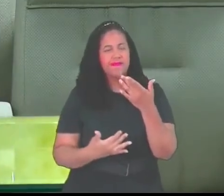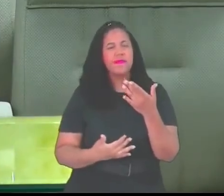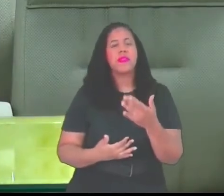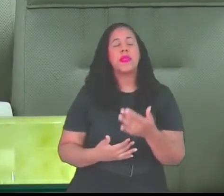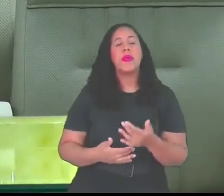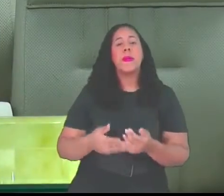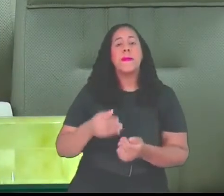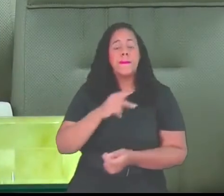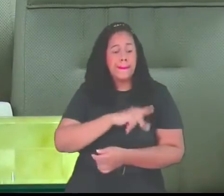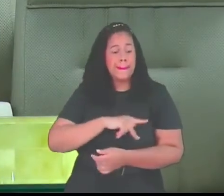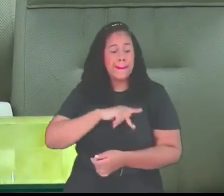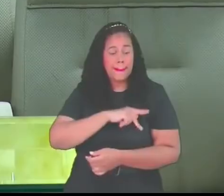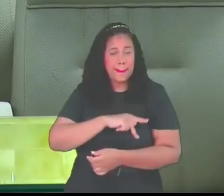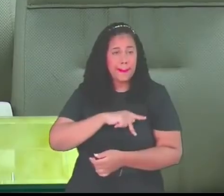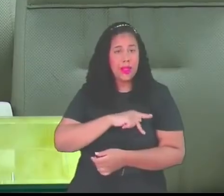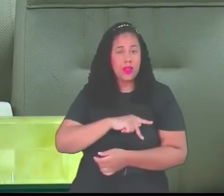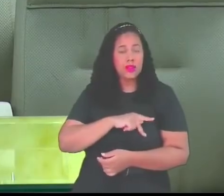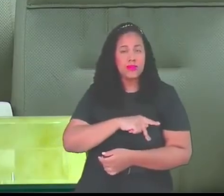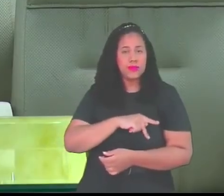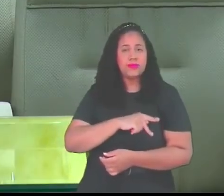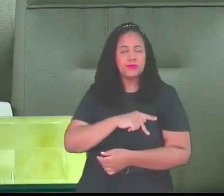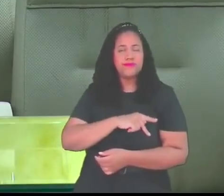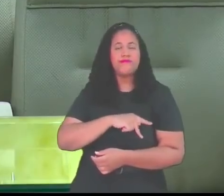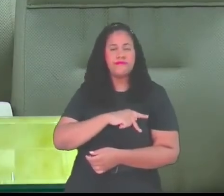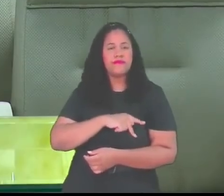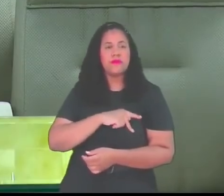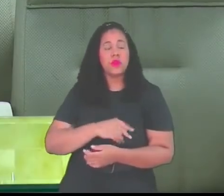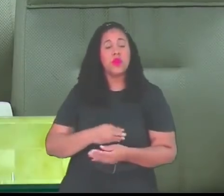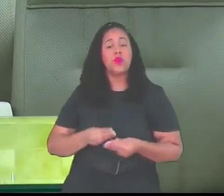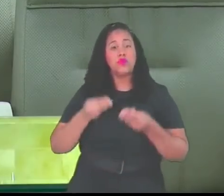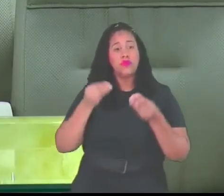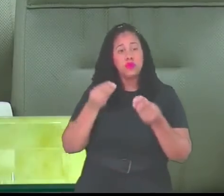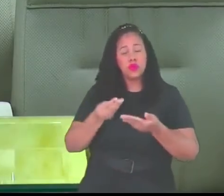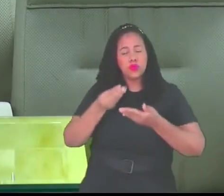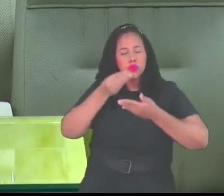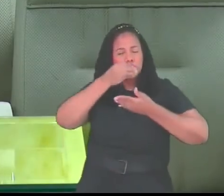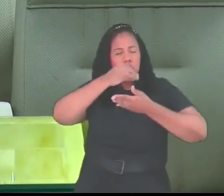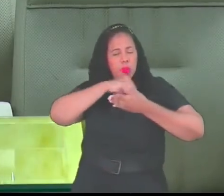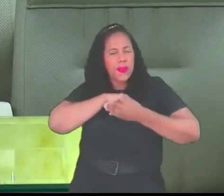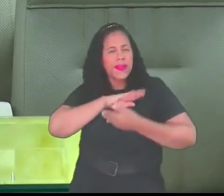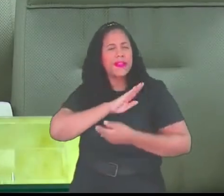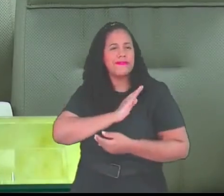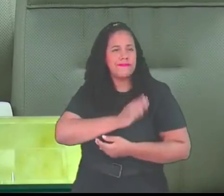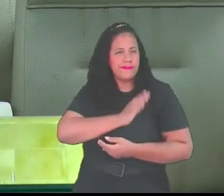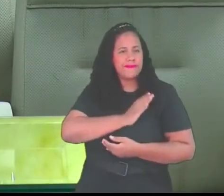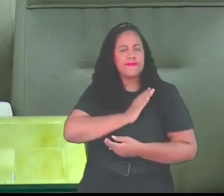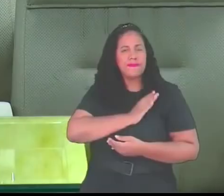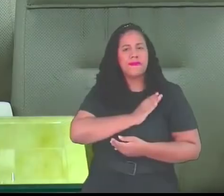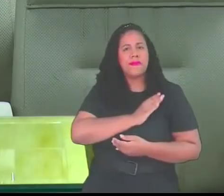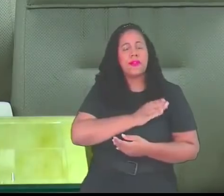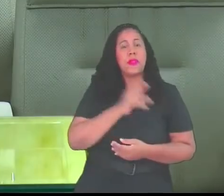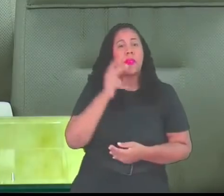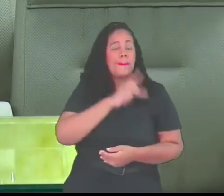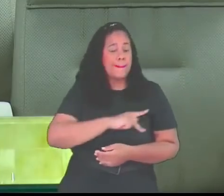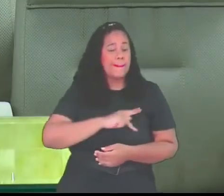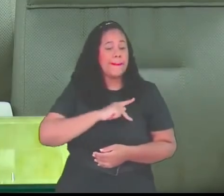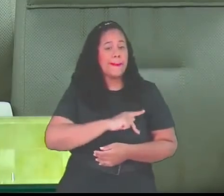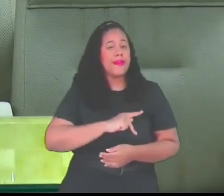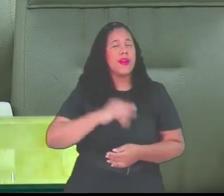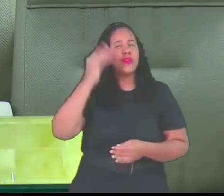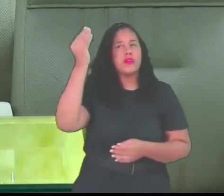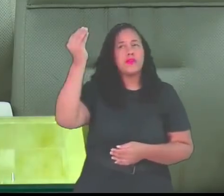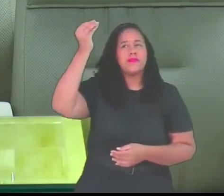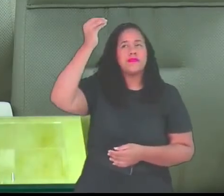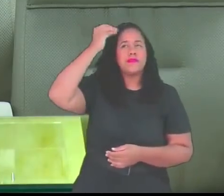Paulo assimilou, Paulo colocou no seu coração, Paulo colocou na sua